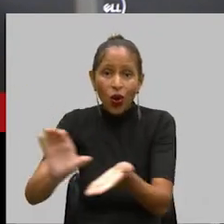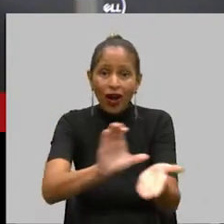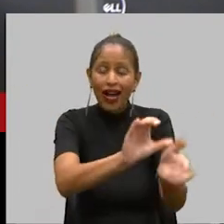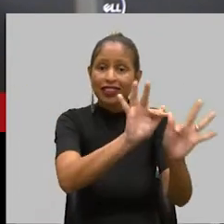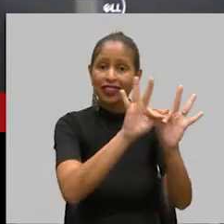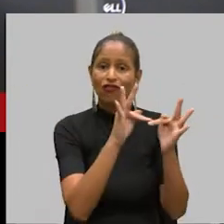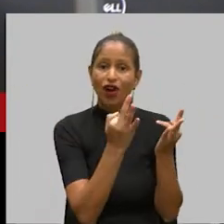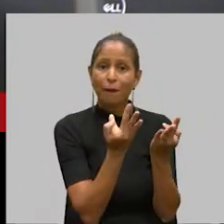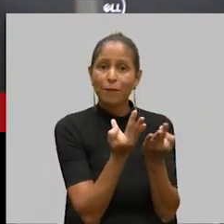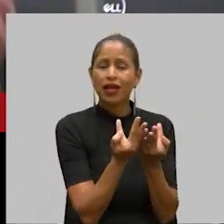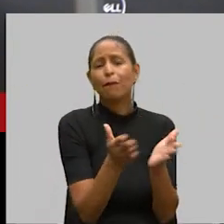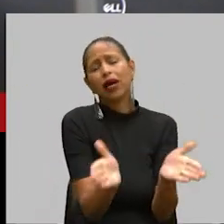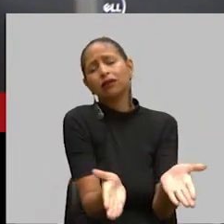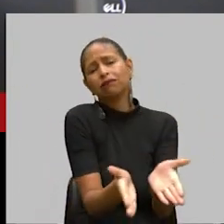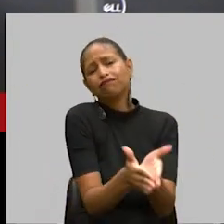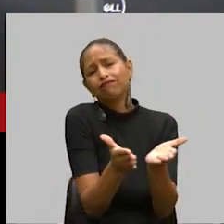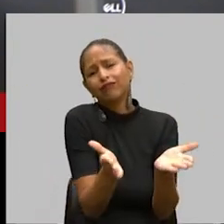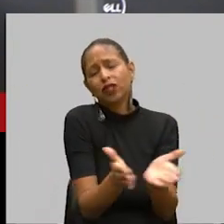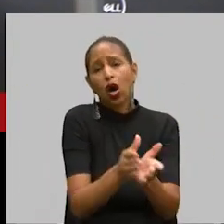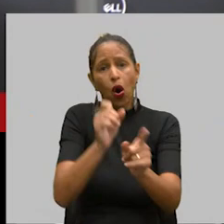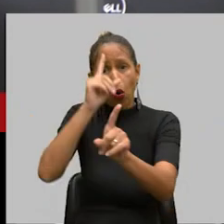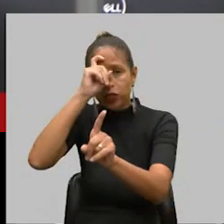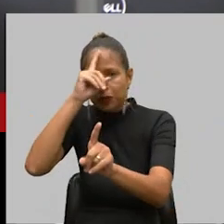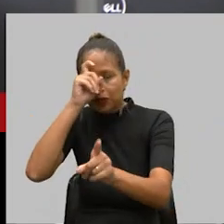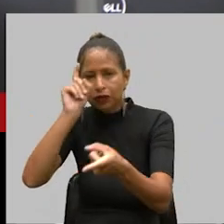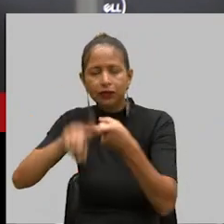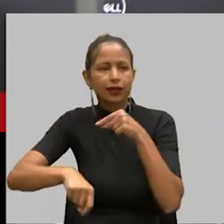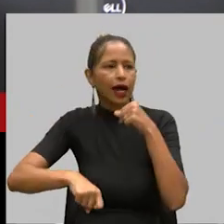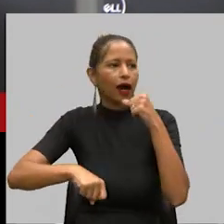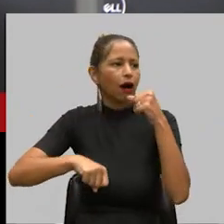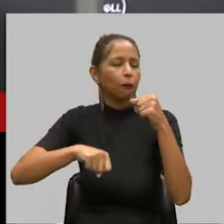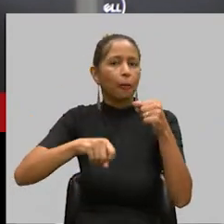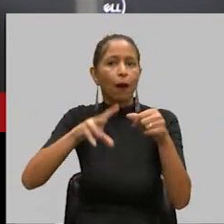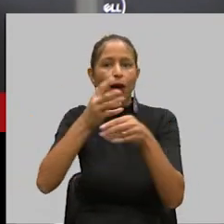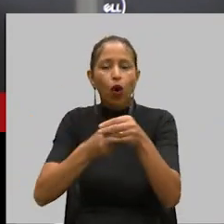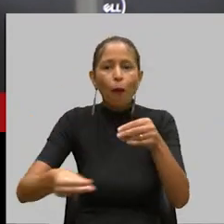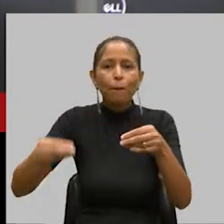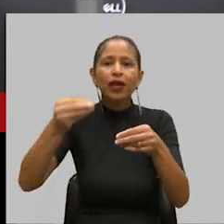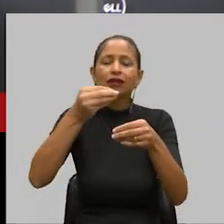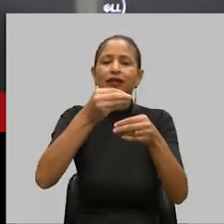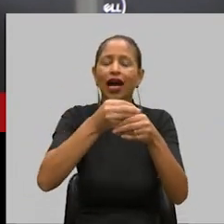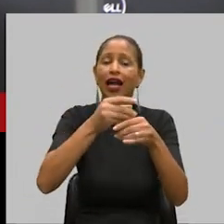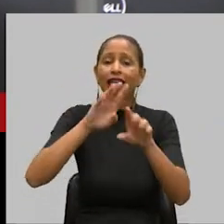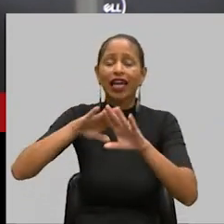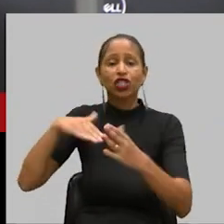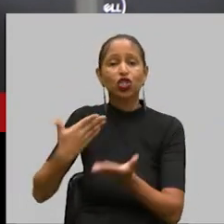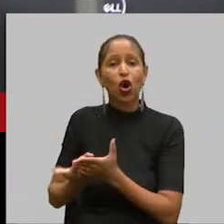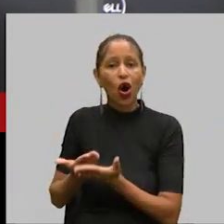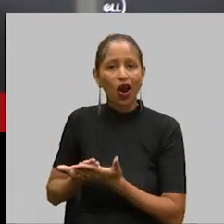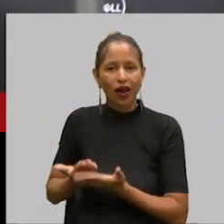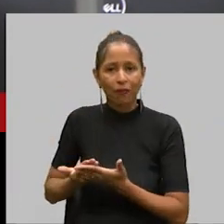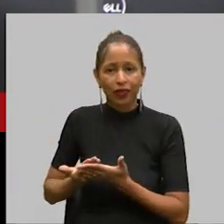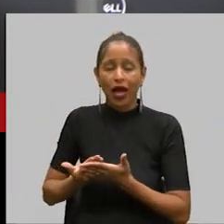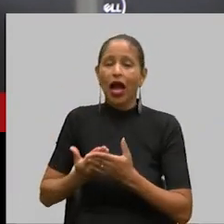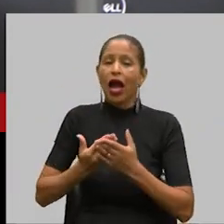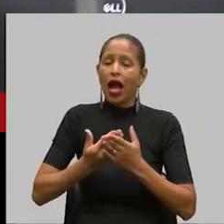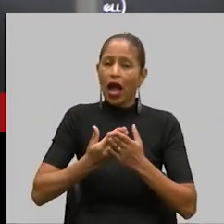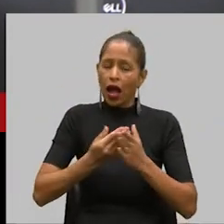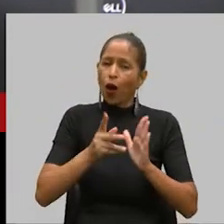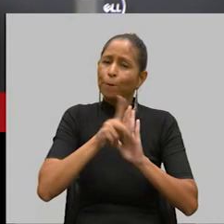famílias que são mais carentes para hospitais para complementação do pinai nas escolas um programa também